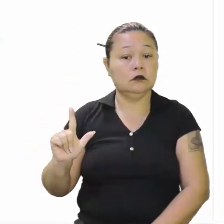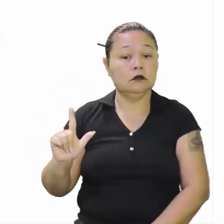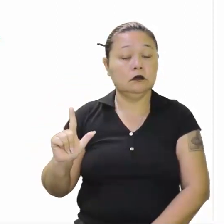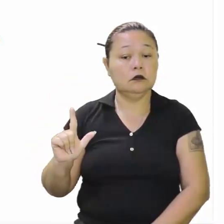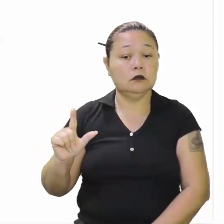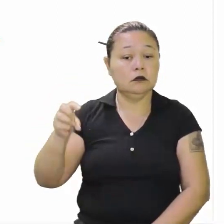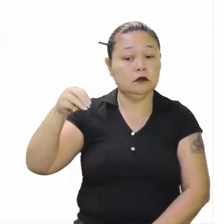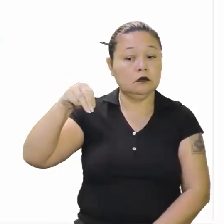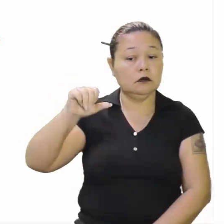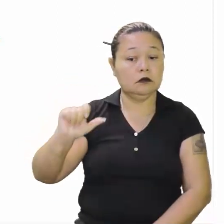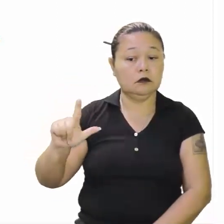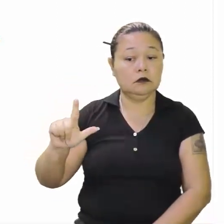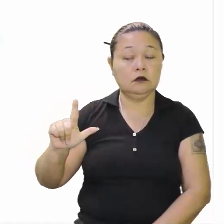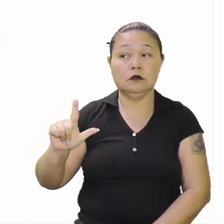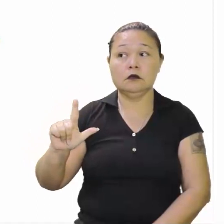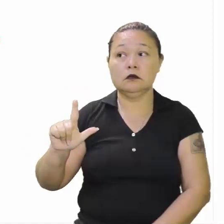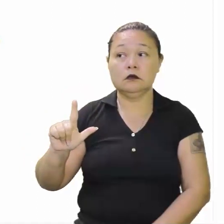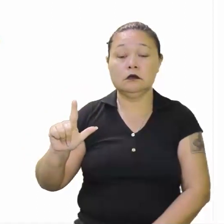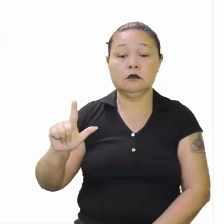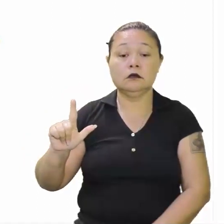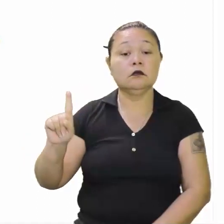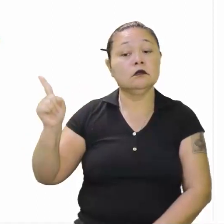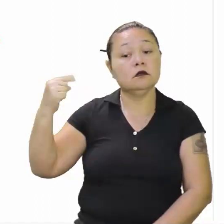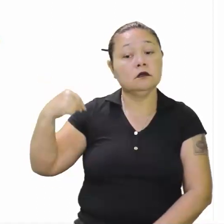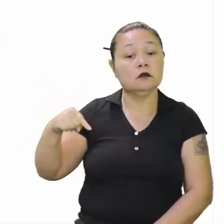Considere mililitro. E